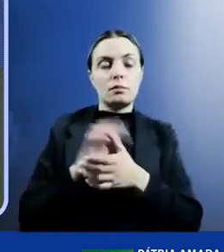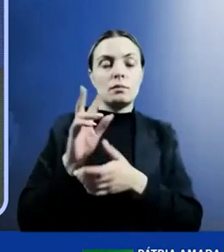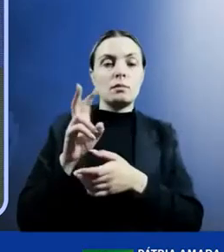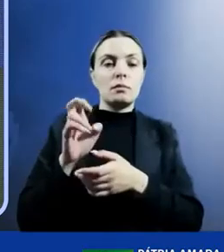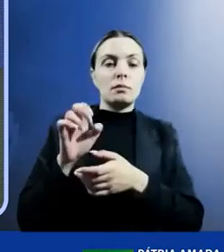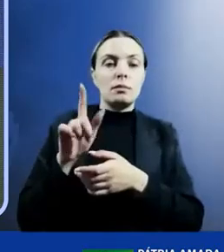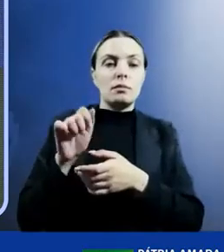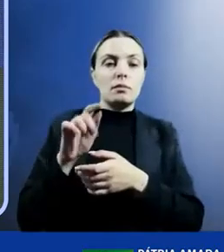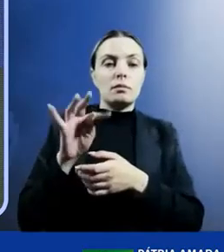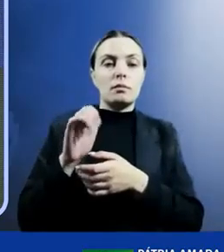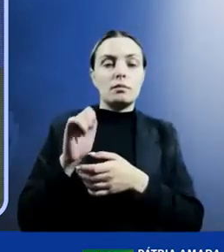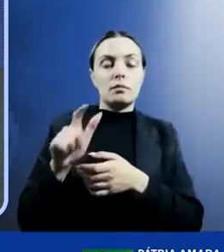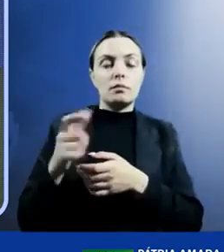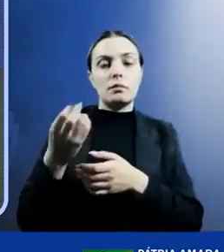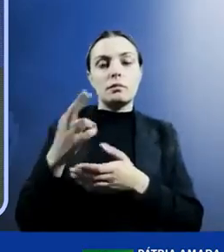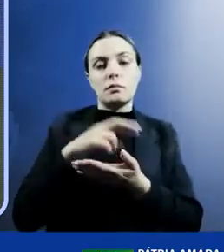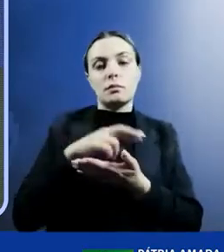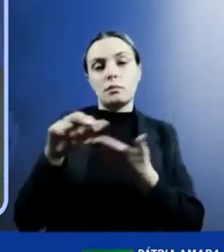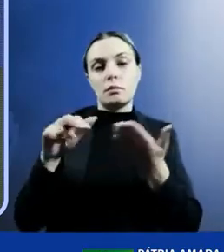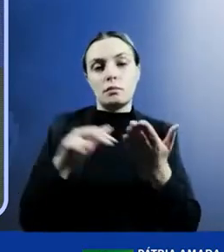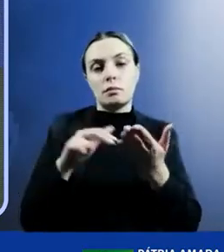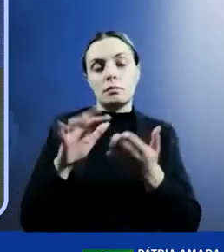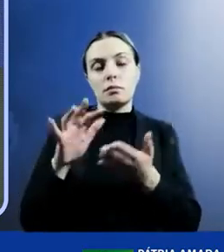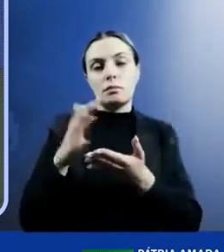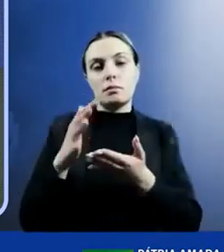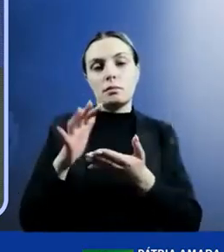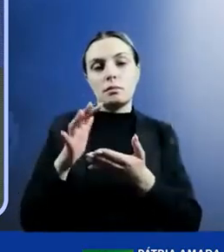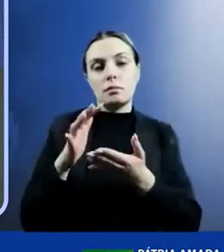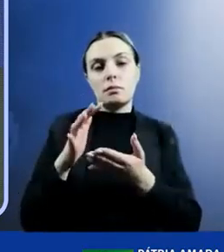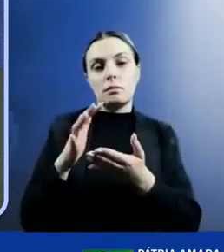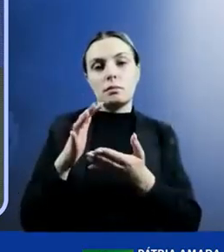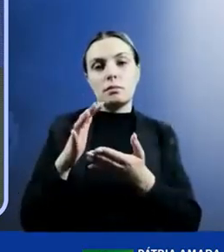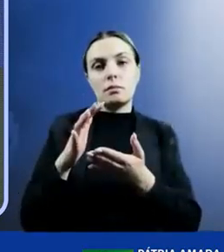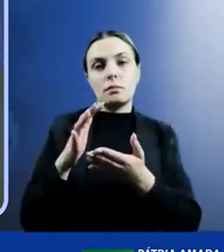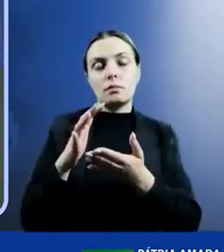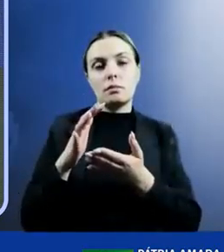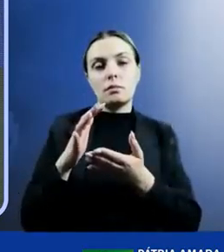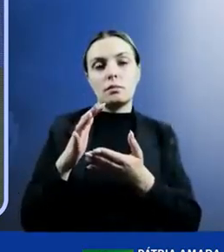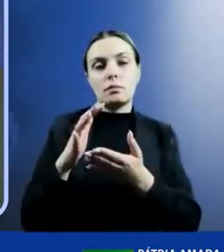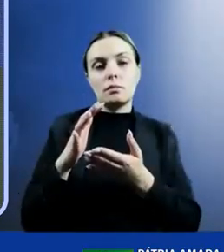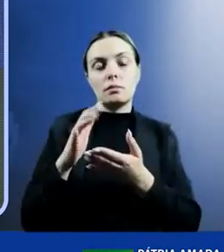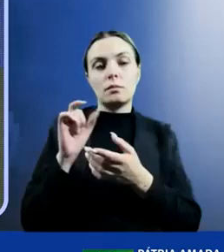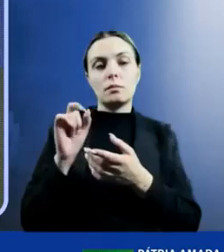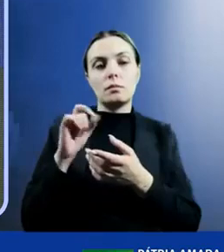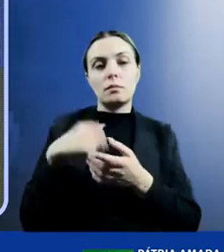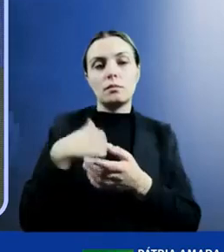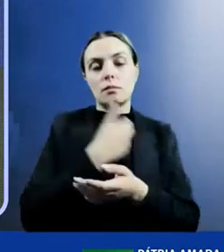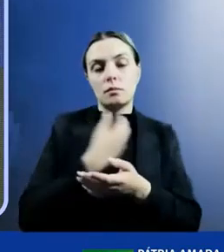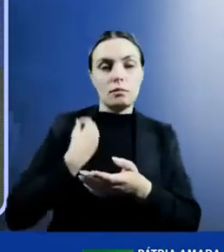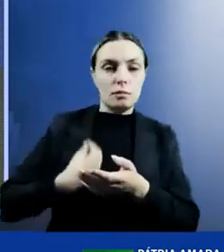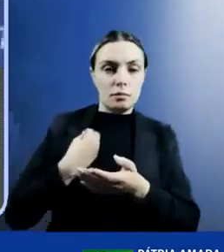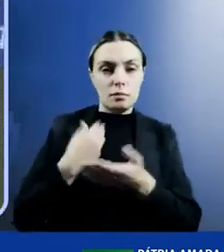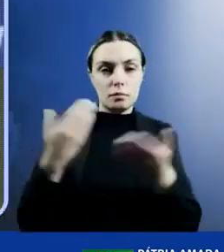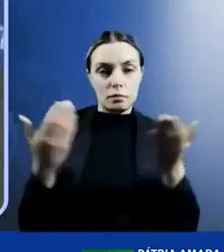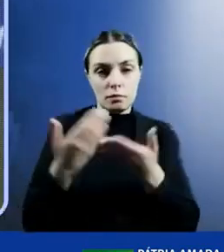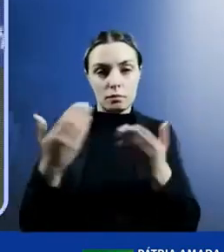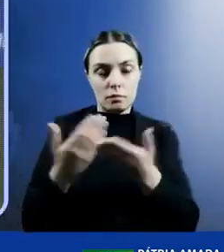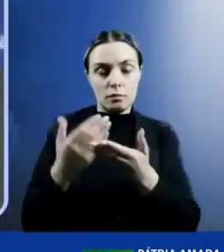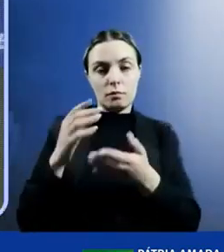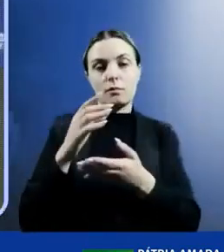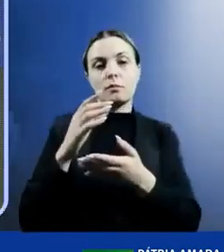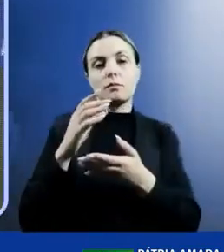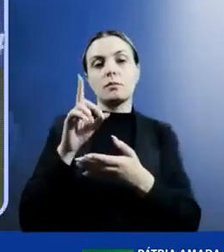de biodiversidade. Estima-se que uma parcela considerável do que a gente está vivendo hoje de desmatamento já